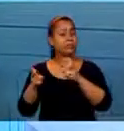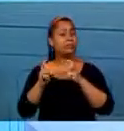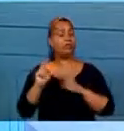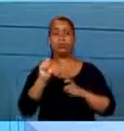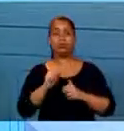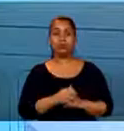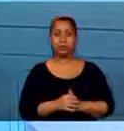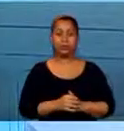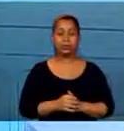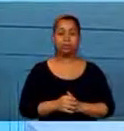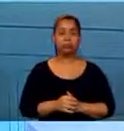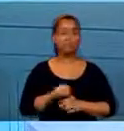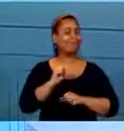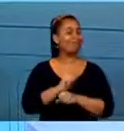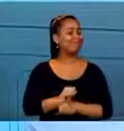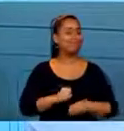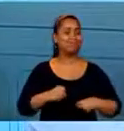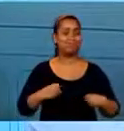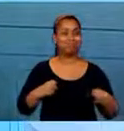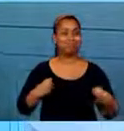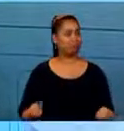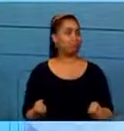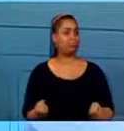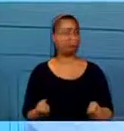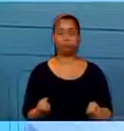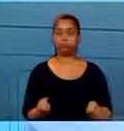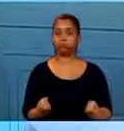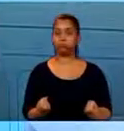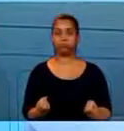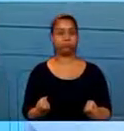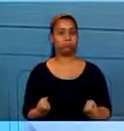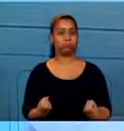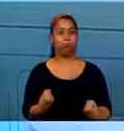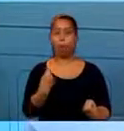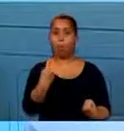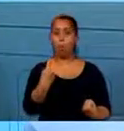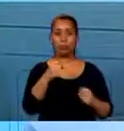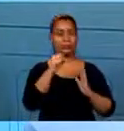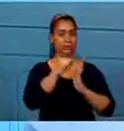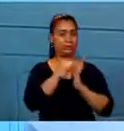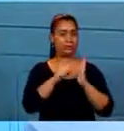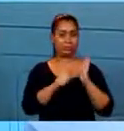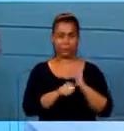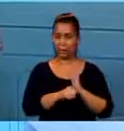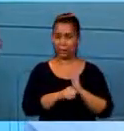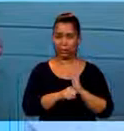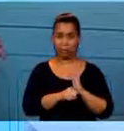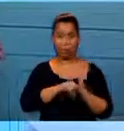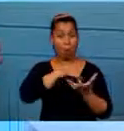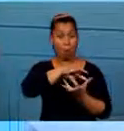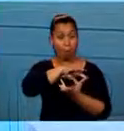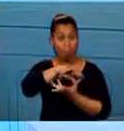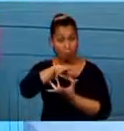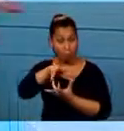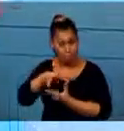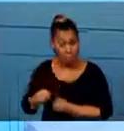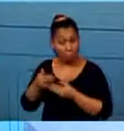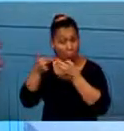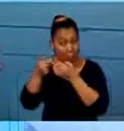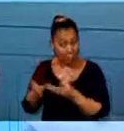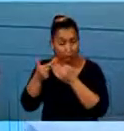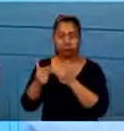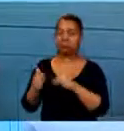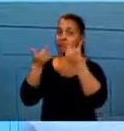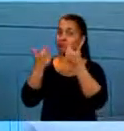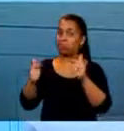Verificou-se que é impossível levar um século para isto. O mundo não vai tolerar. Pensaram então